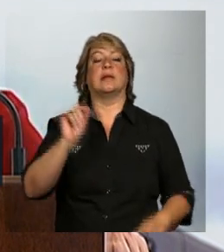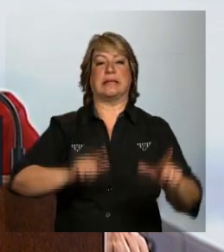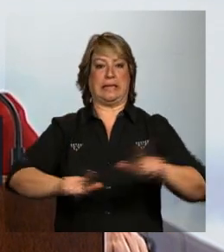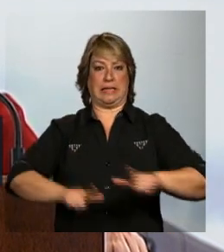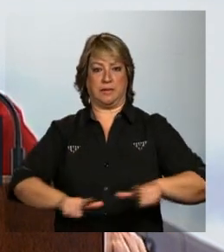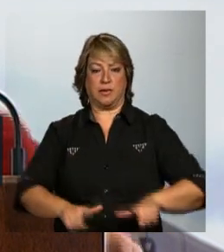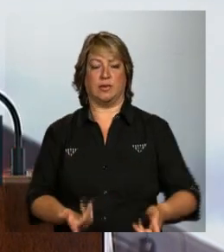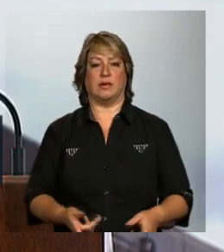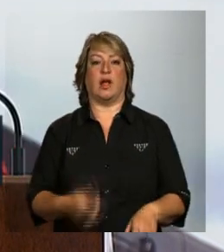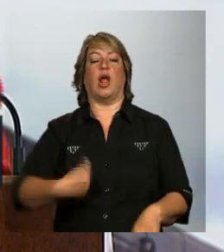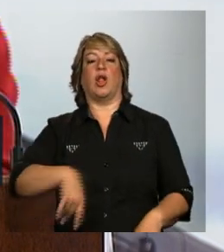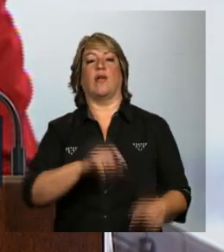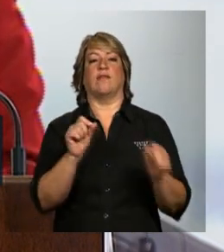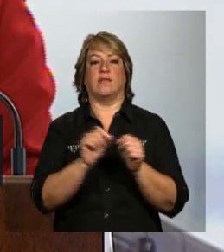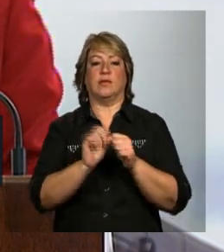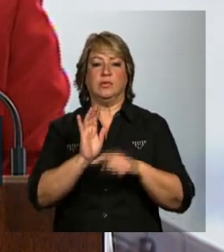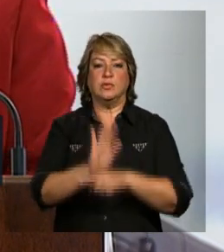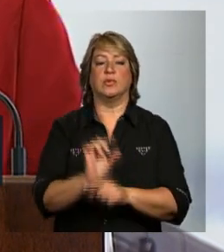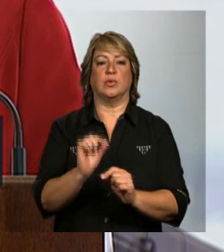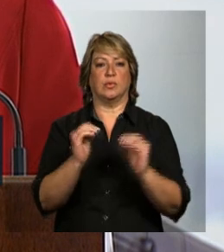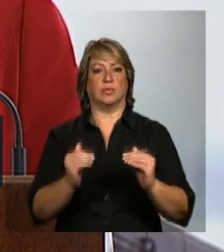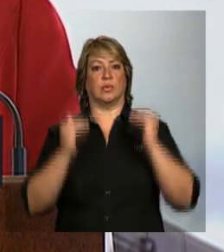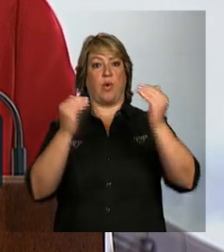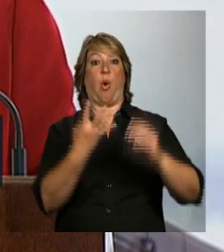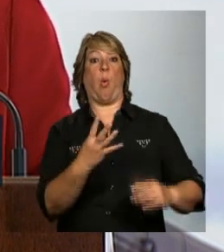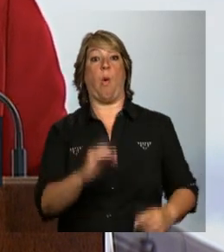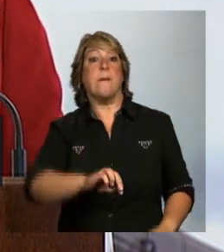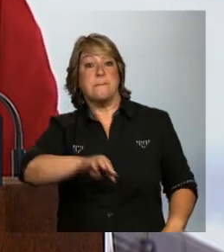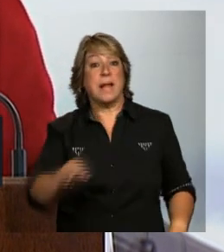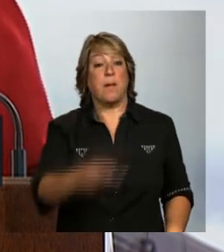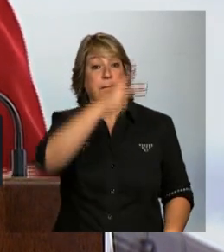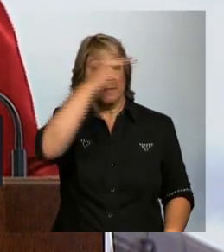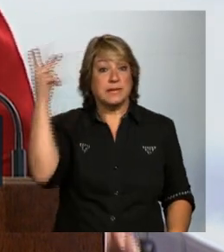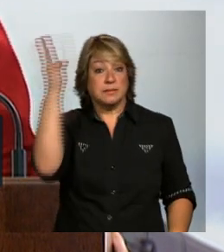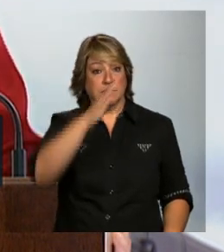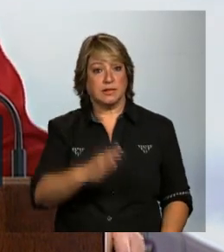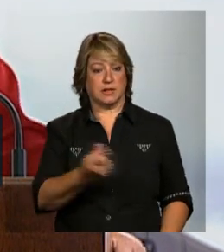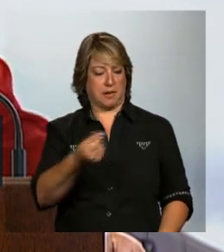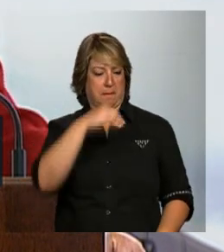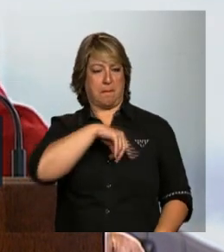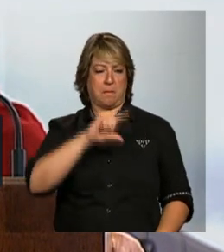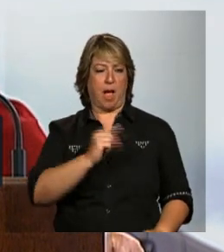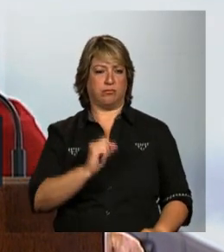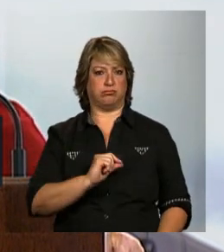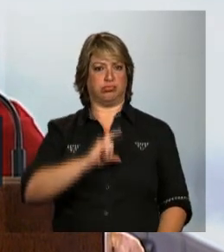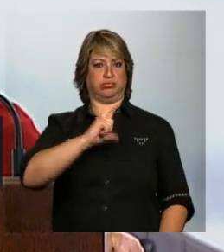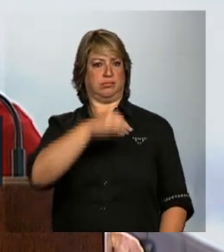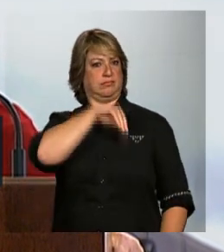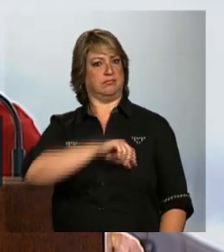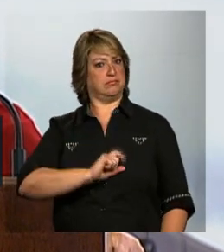nós promovemos a ascensão de 40 milhões de brasileiros à classe média e